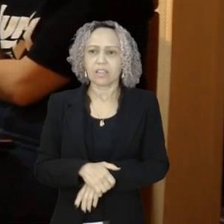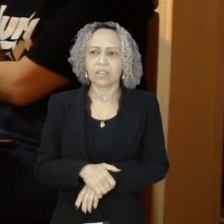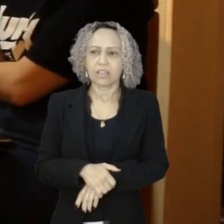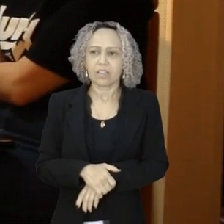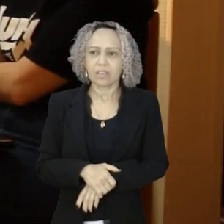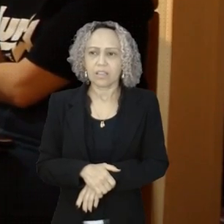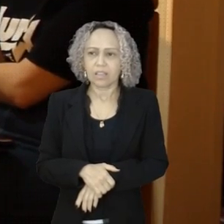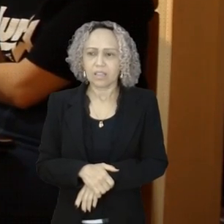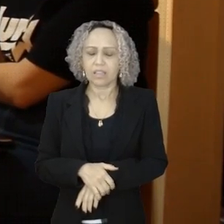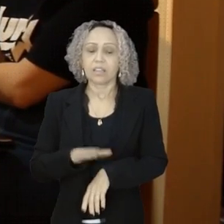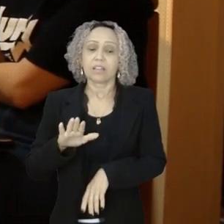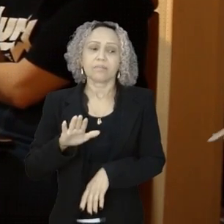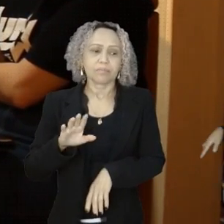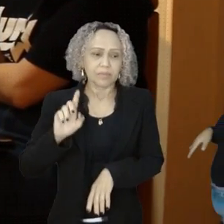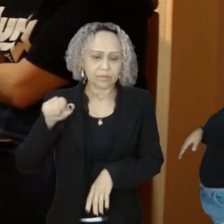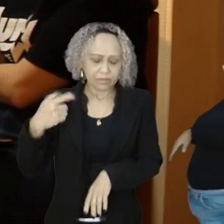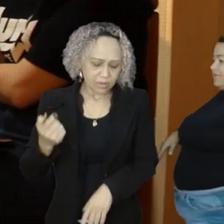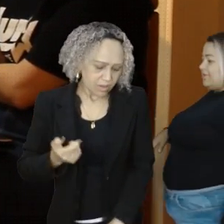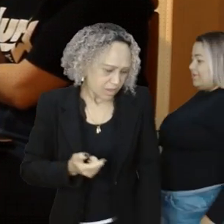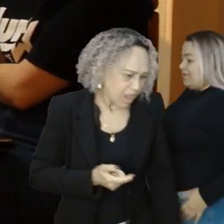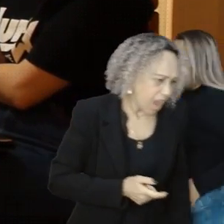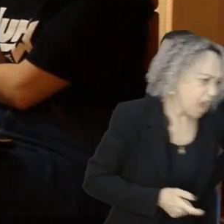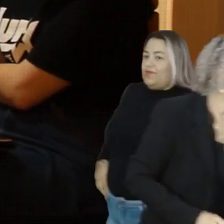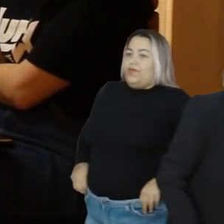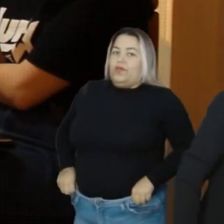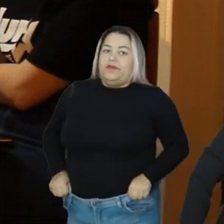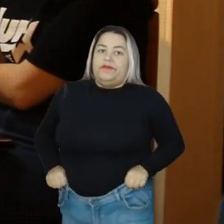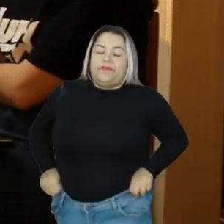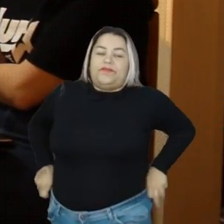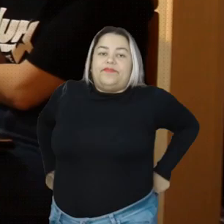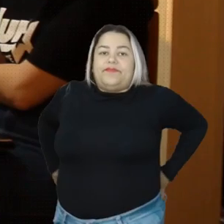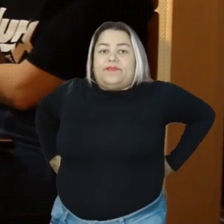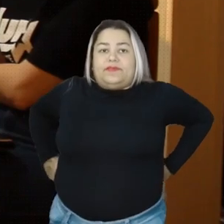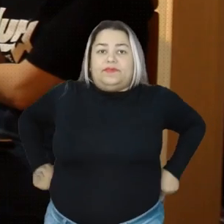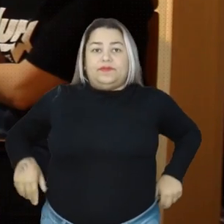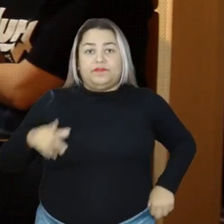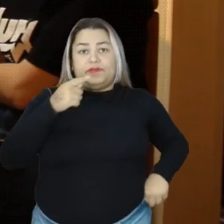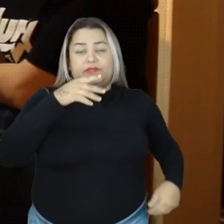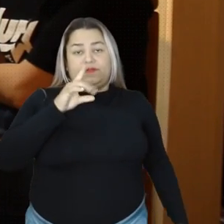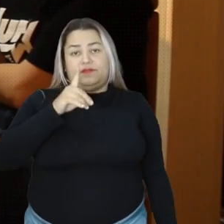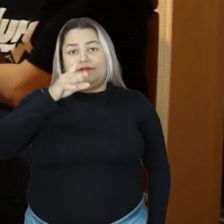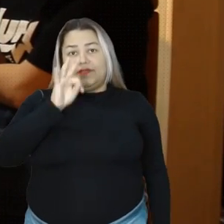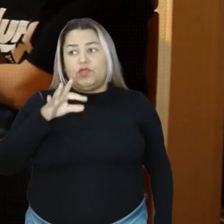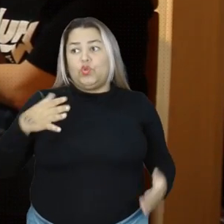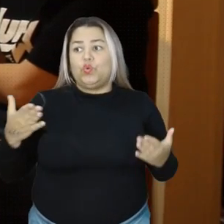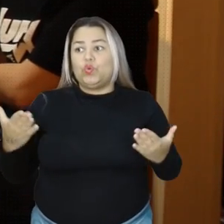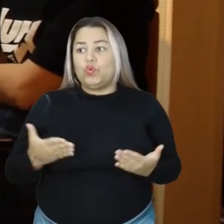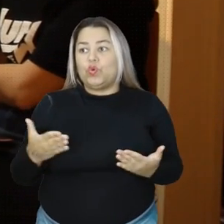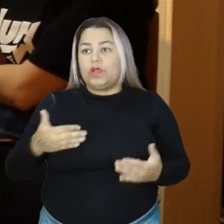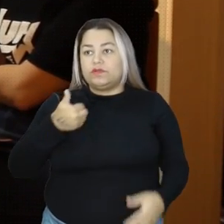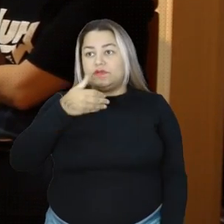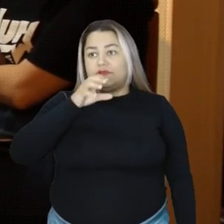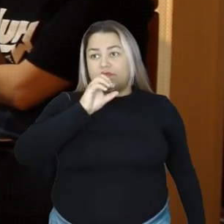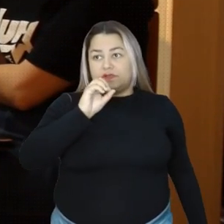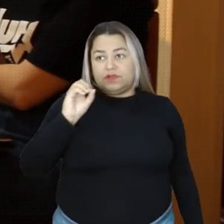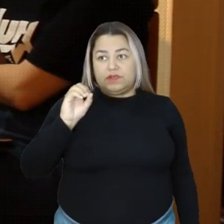do PDT, né? Boa pessoa. Hoje está com quase 100 anos, eu